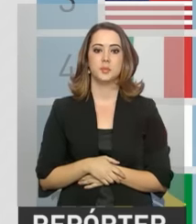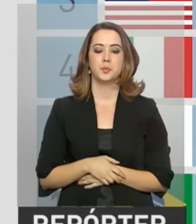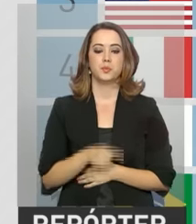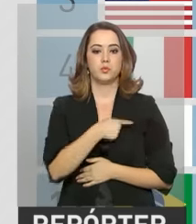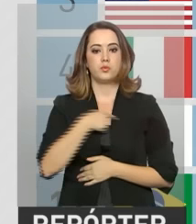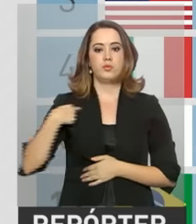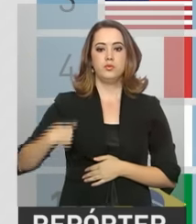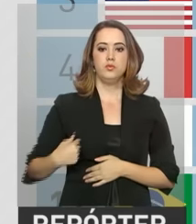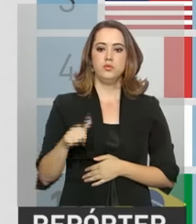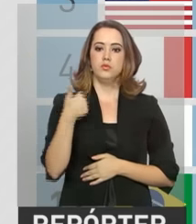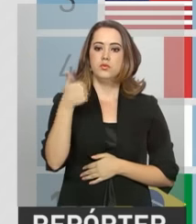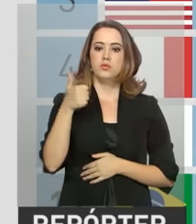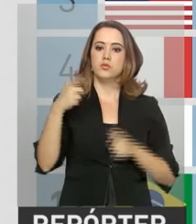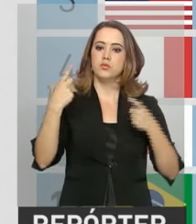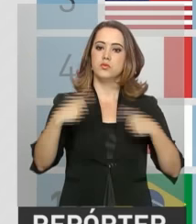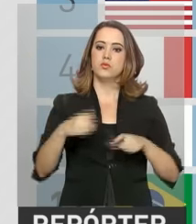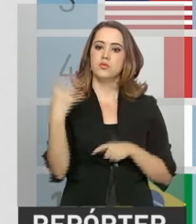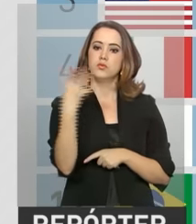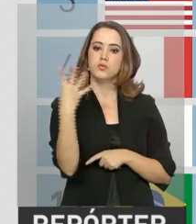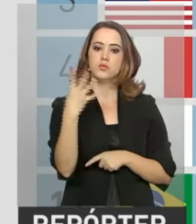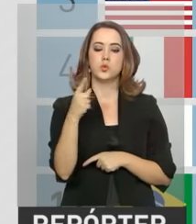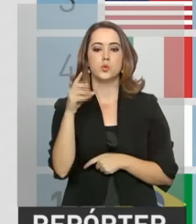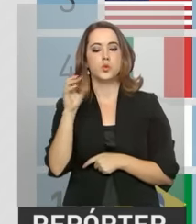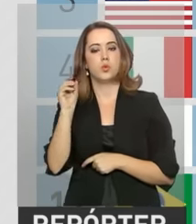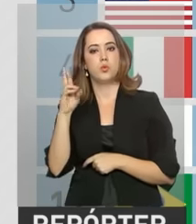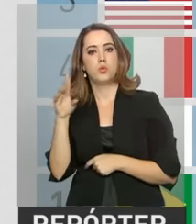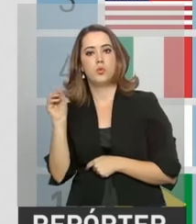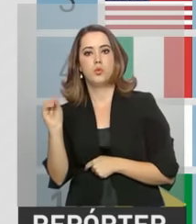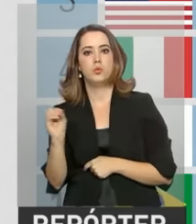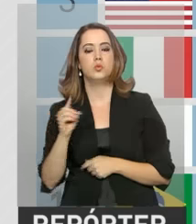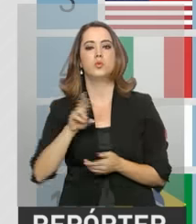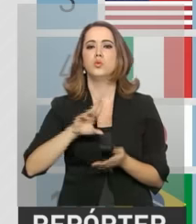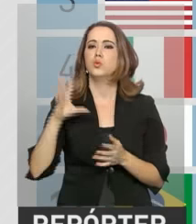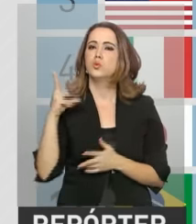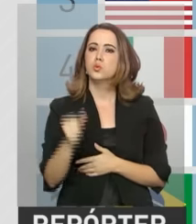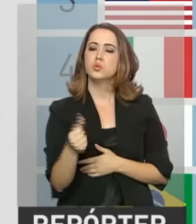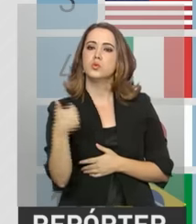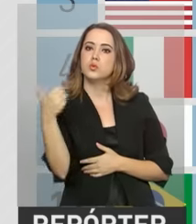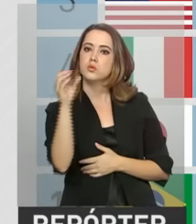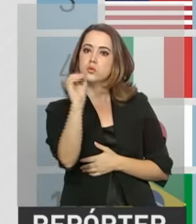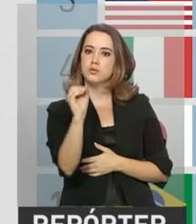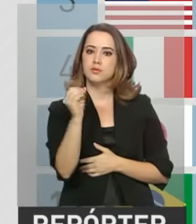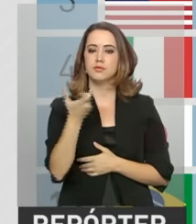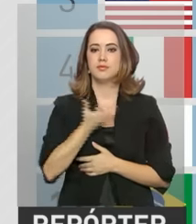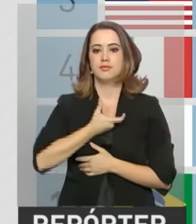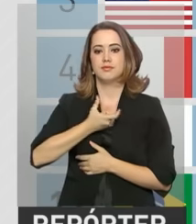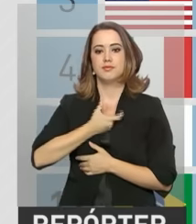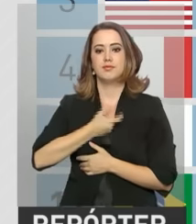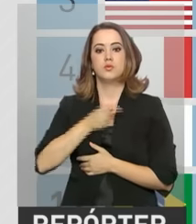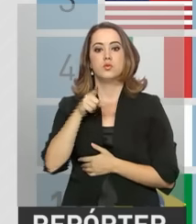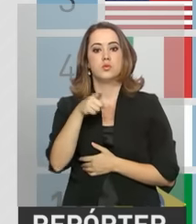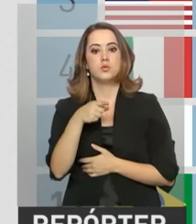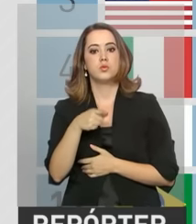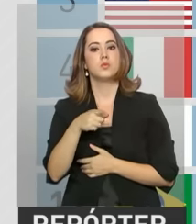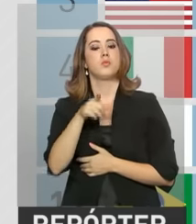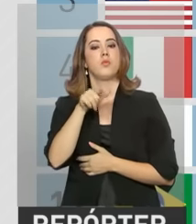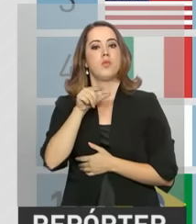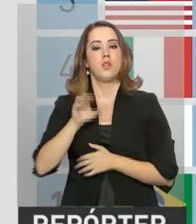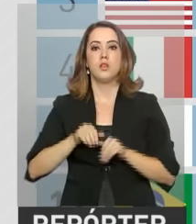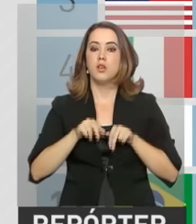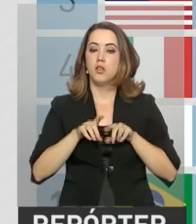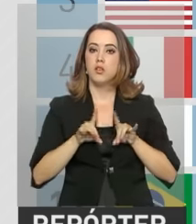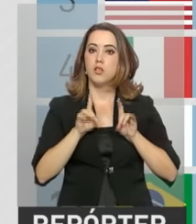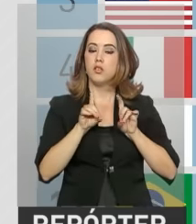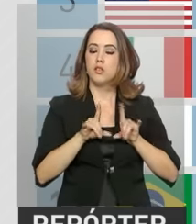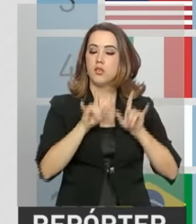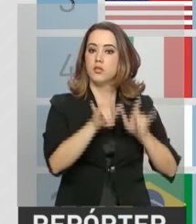A China está em primeiro lugar com 4 medalhas de ouro, 2 de prata e 4 de bronze, num total de 10 medalhas. A Austrália vem em segundo lugar com 4 de